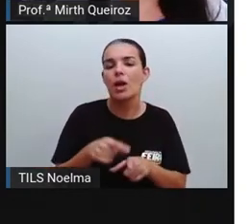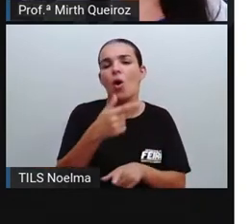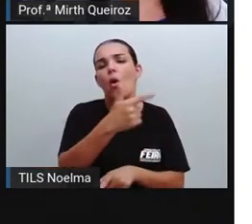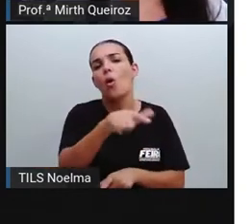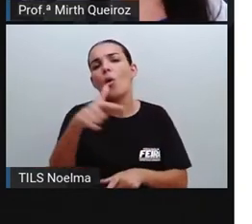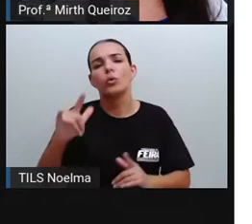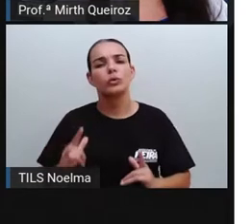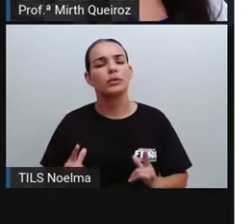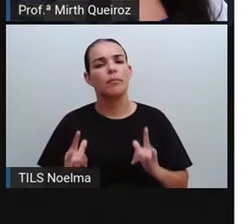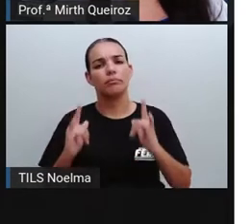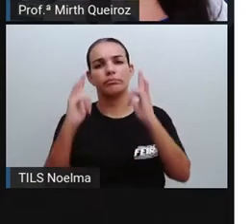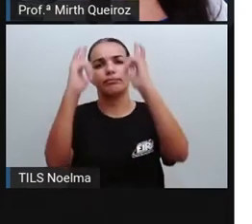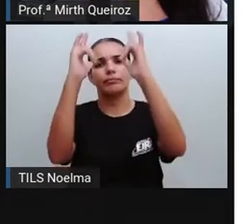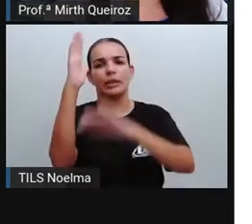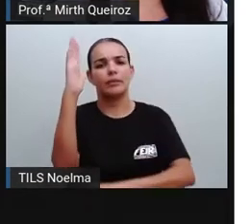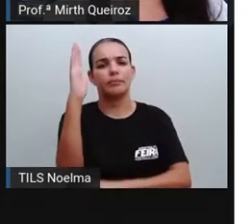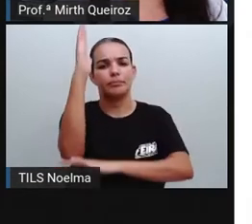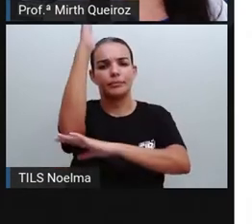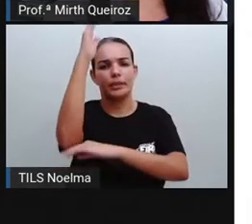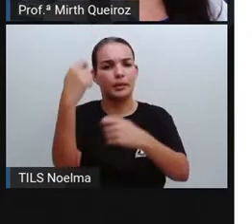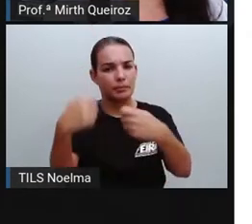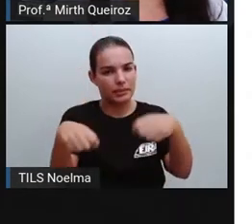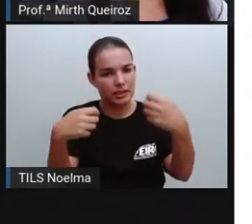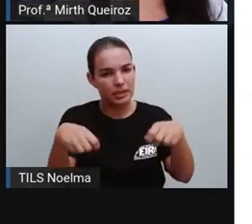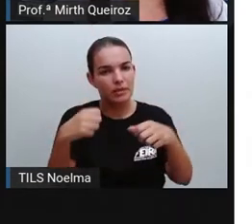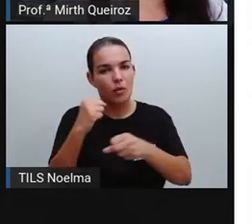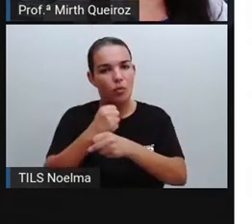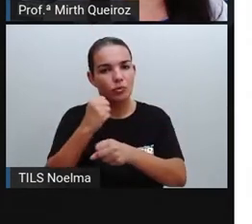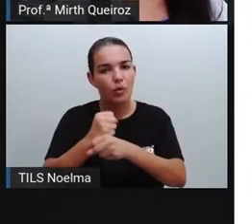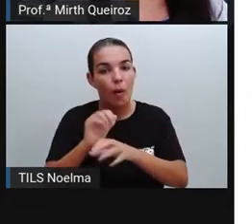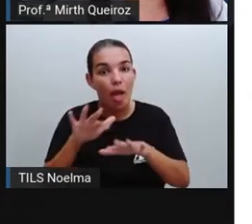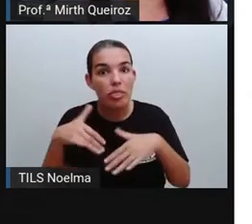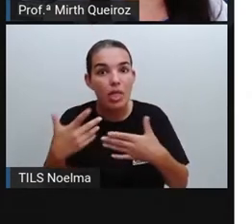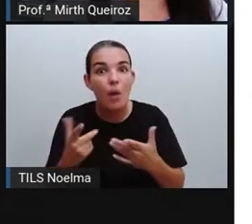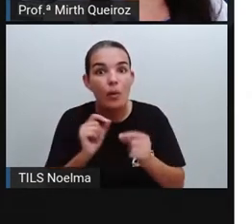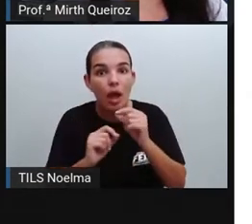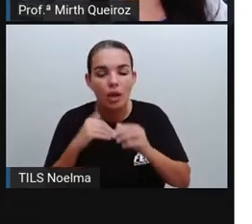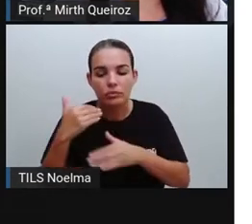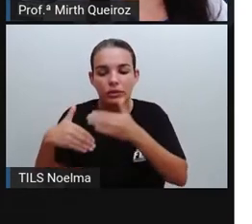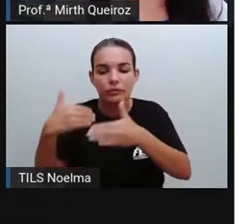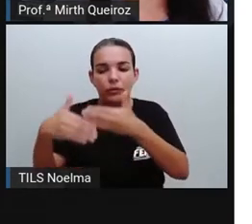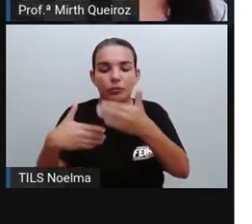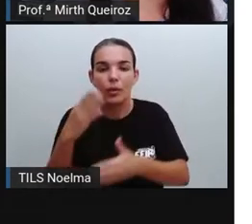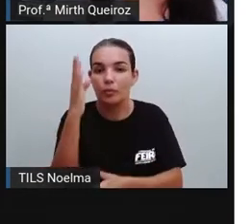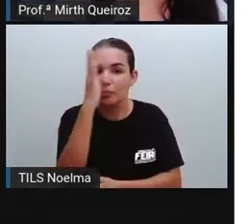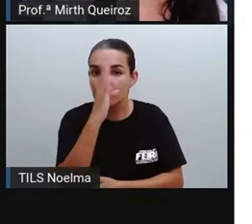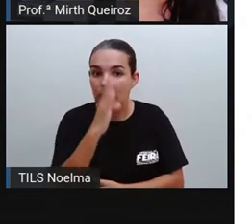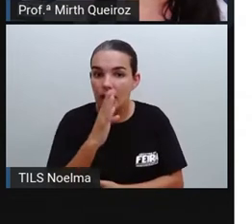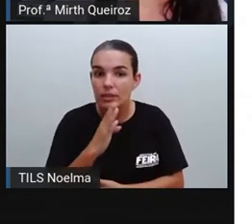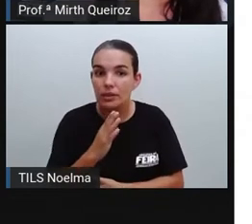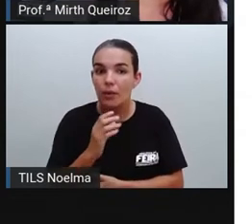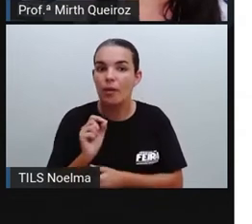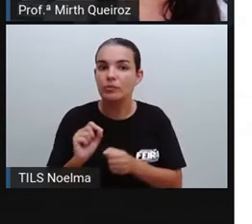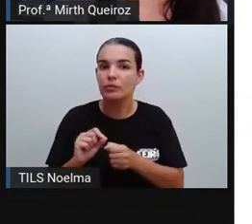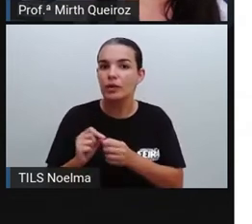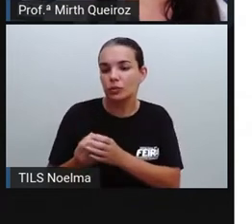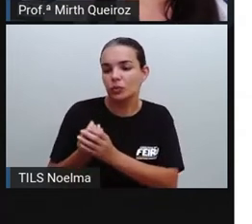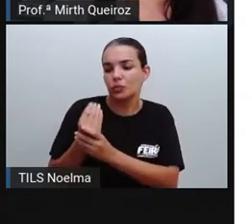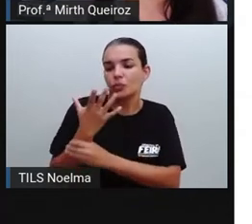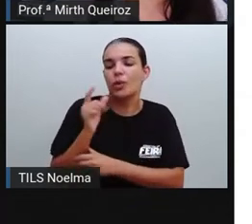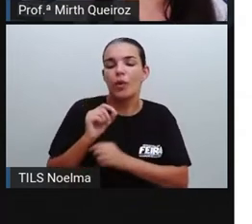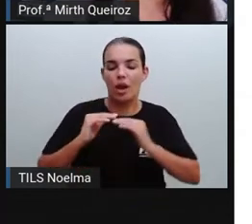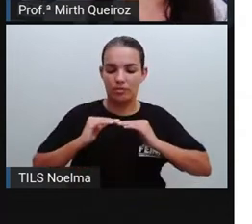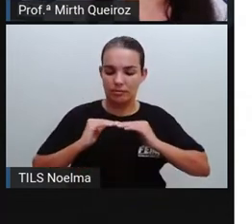outros móveis precisaram ser construídos. E com isso, o desenvolvimento do Brasil, né? E o desenvolvimento do Brasil foram surgindo aí